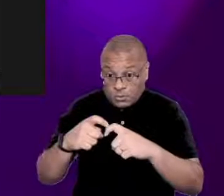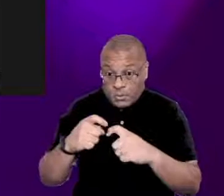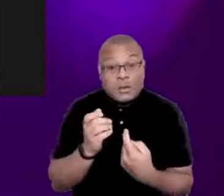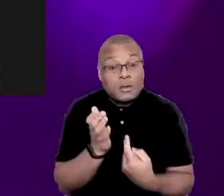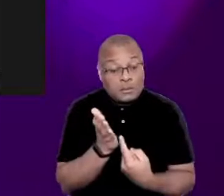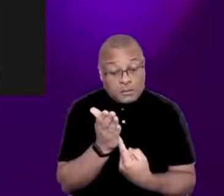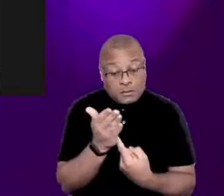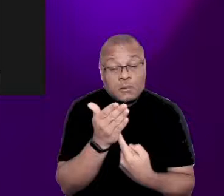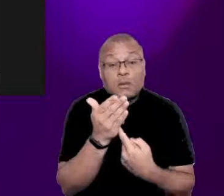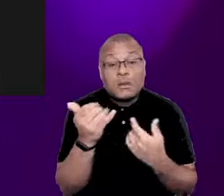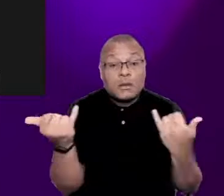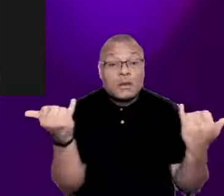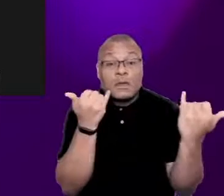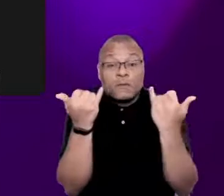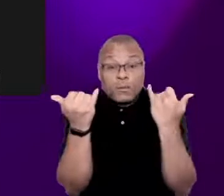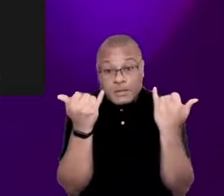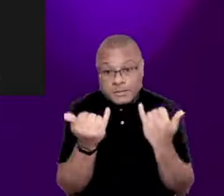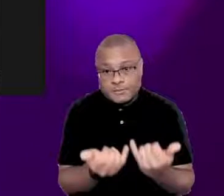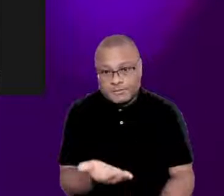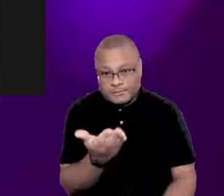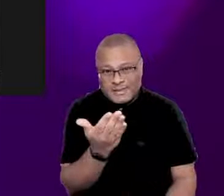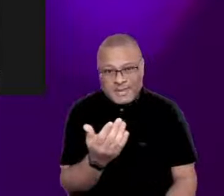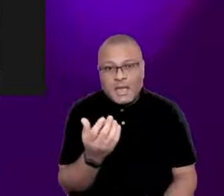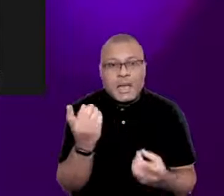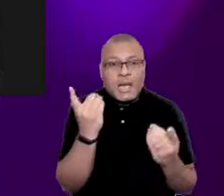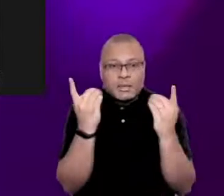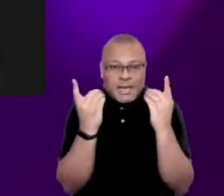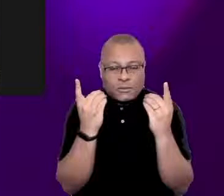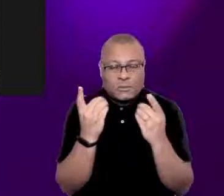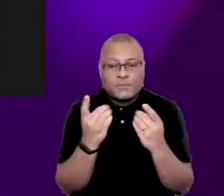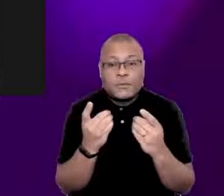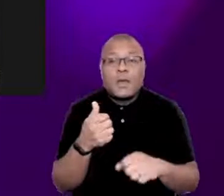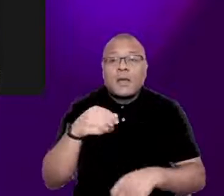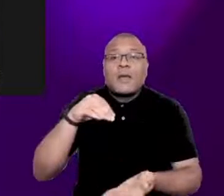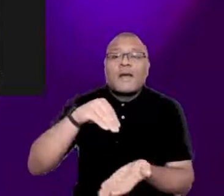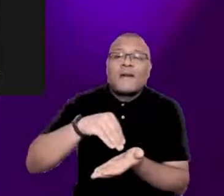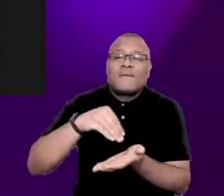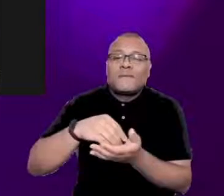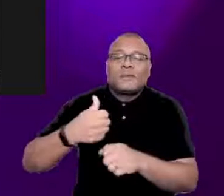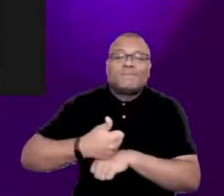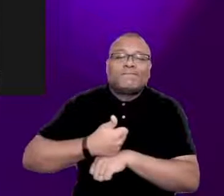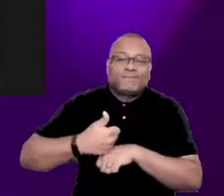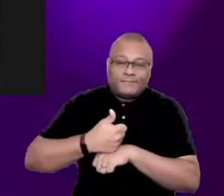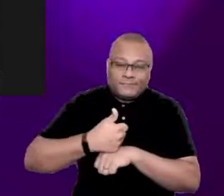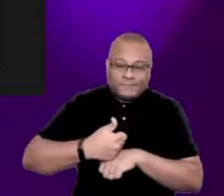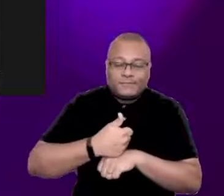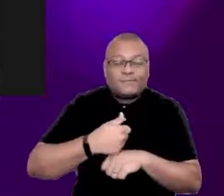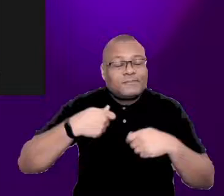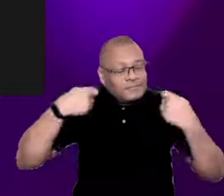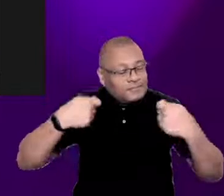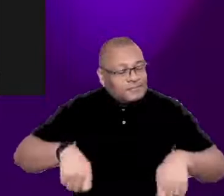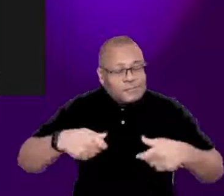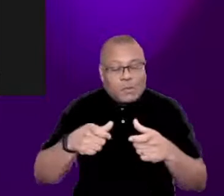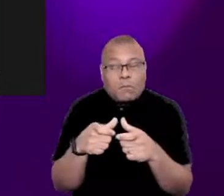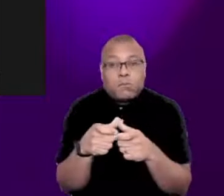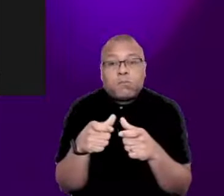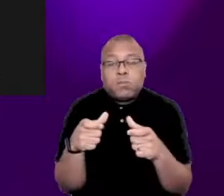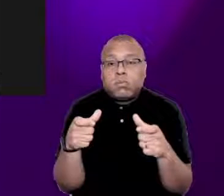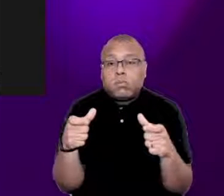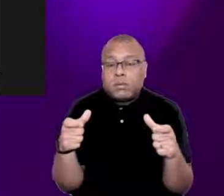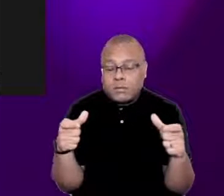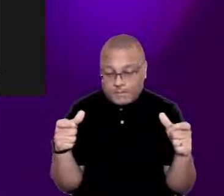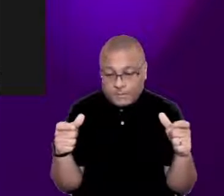de informação. Esse é o dado que eu falei para vocês, da falta de profissional. A gente está tendo uma demanda grande em Big